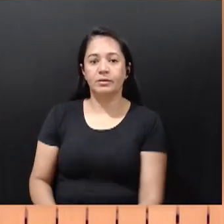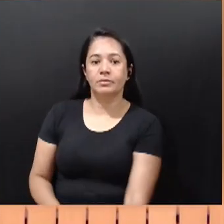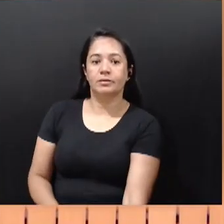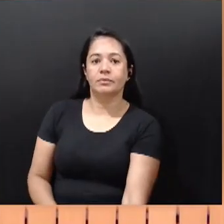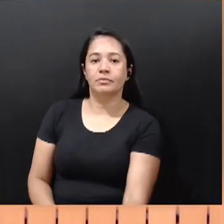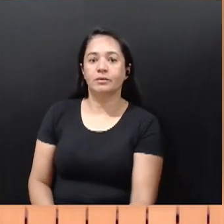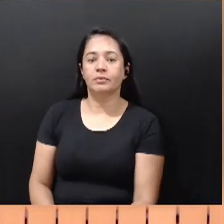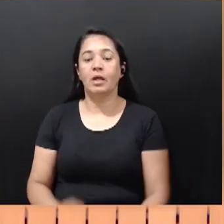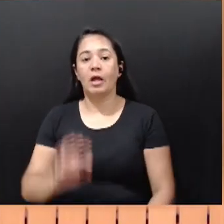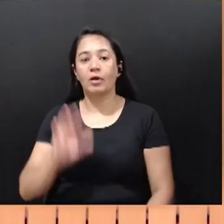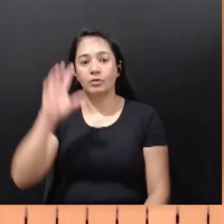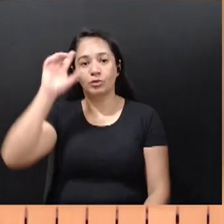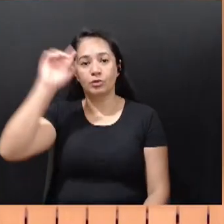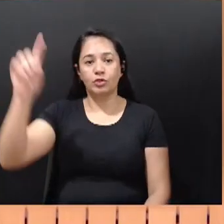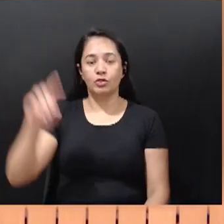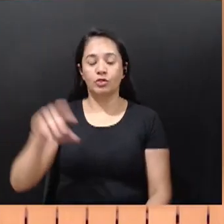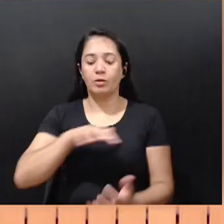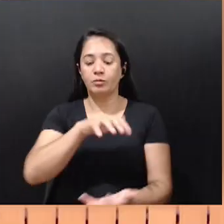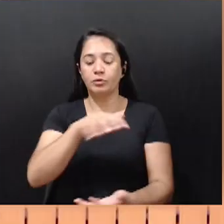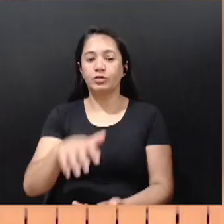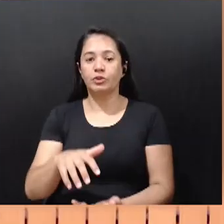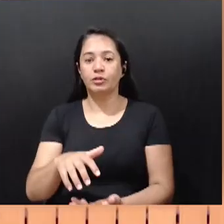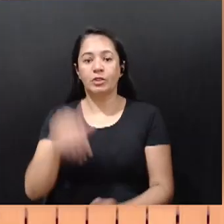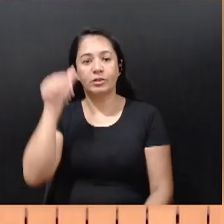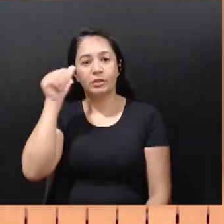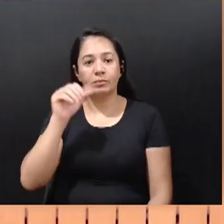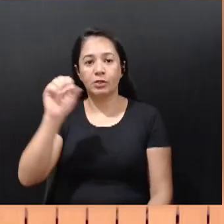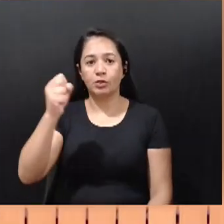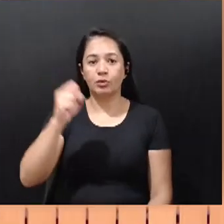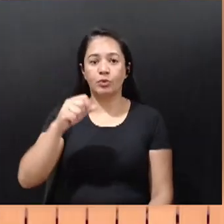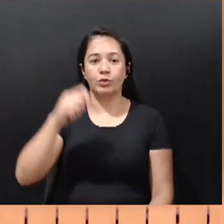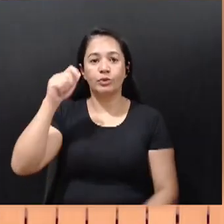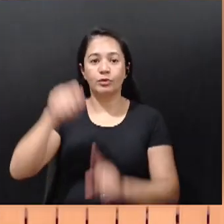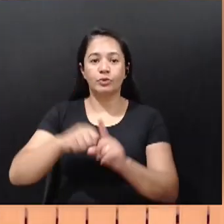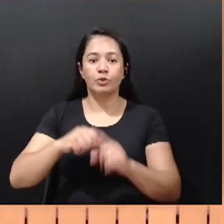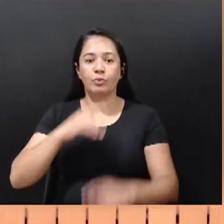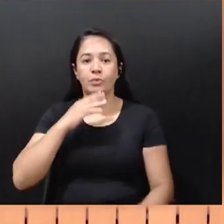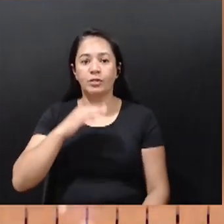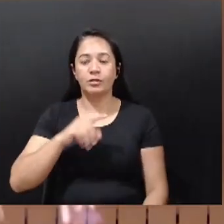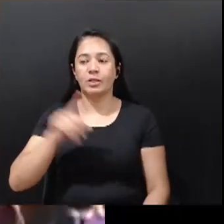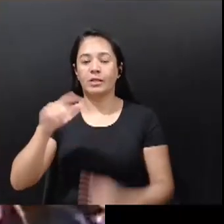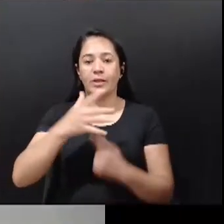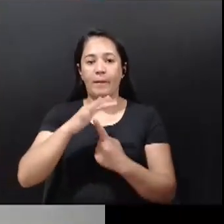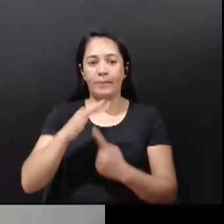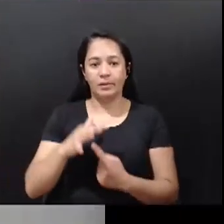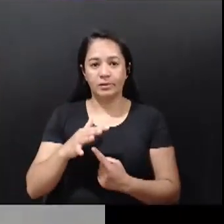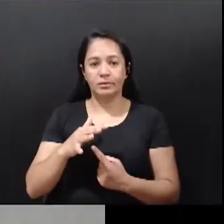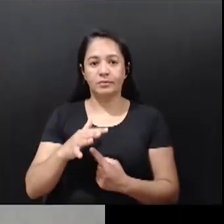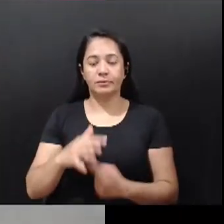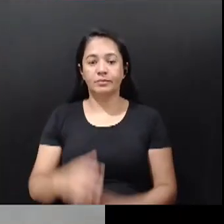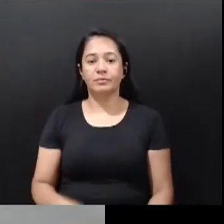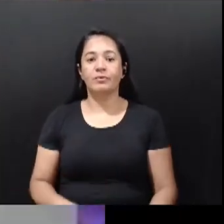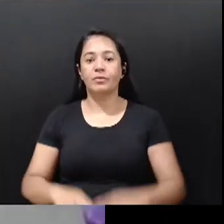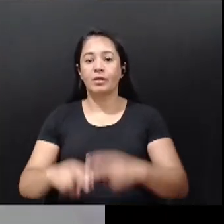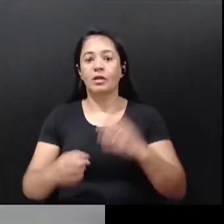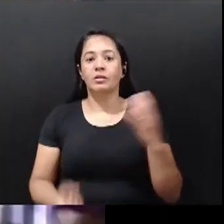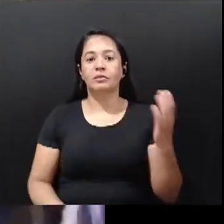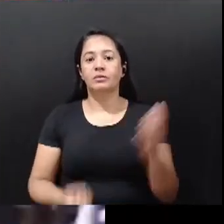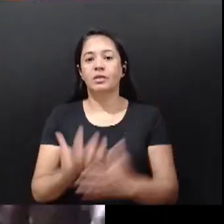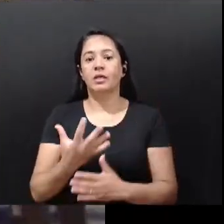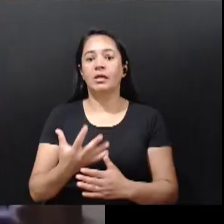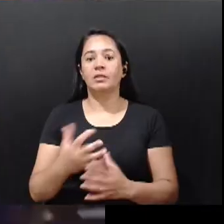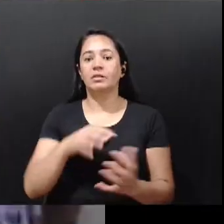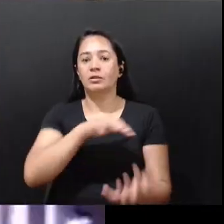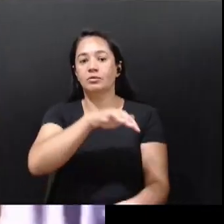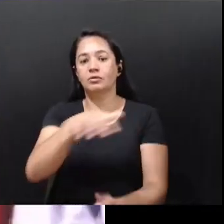Internacional da Mulher, em 8 de março de 2000, no ato de lançamento na Praça da Catedral. É fruto da criação internacional e nacional do movimento